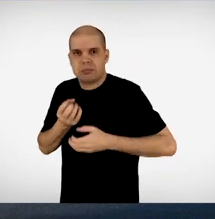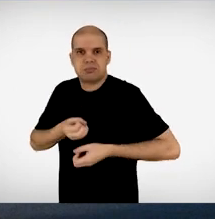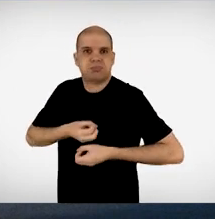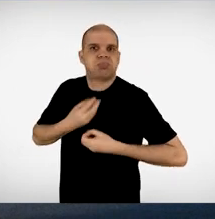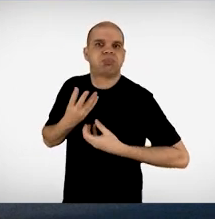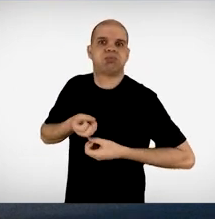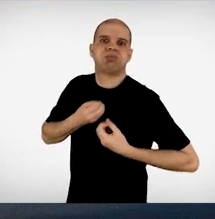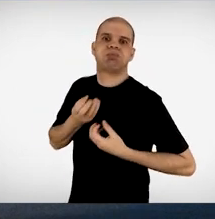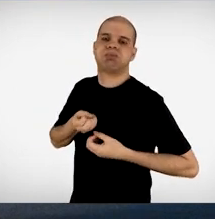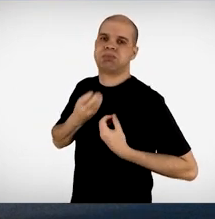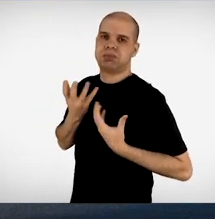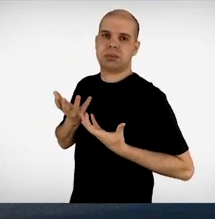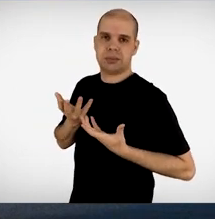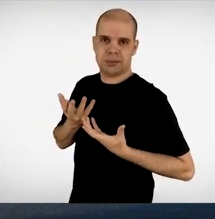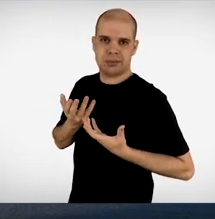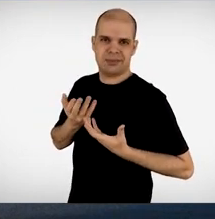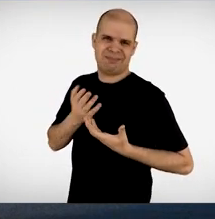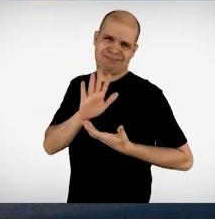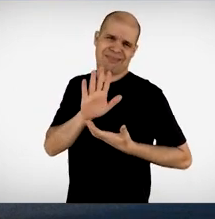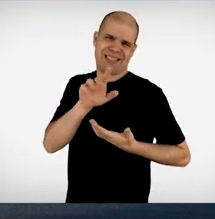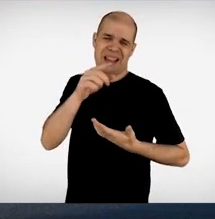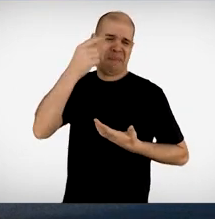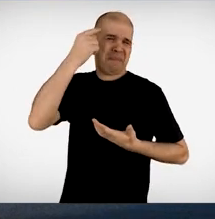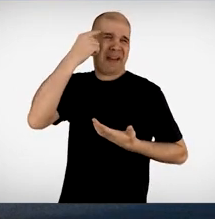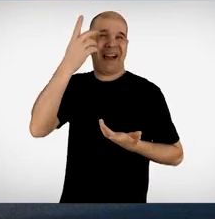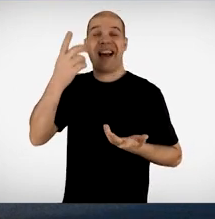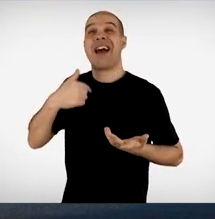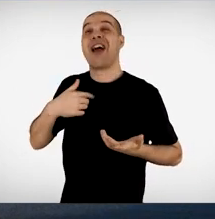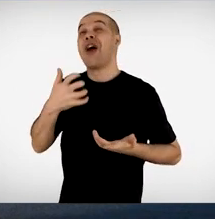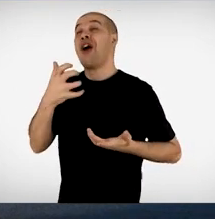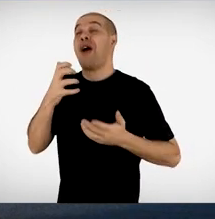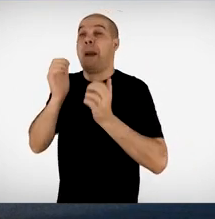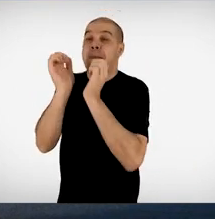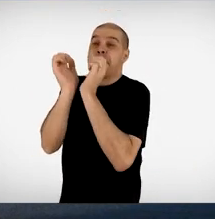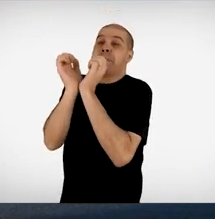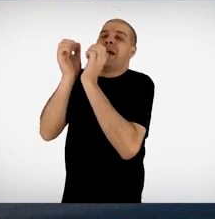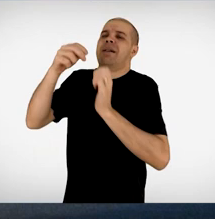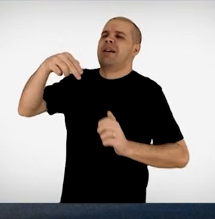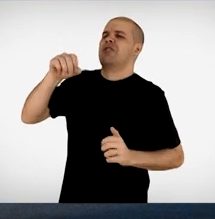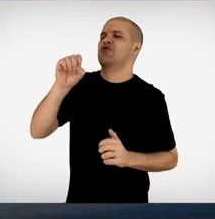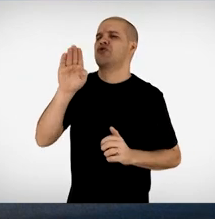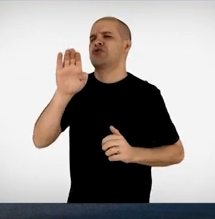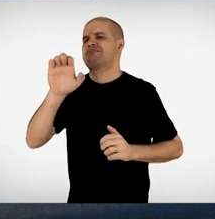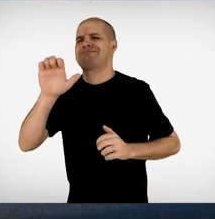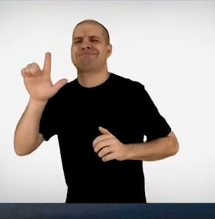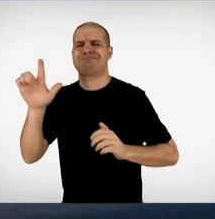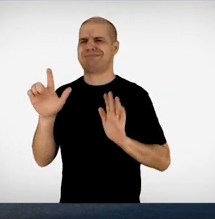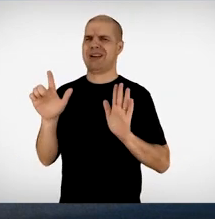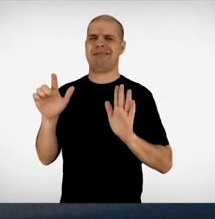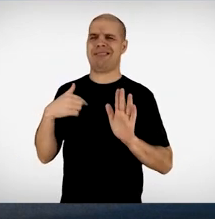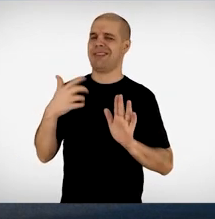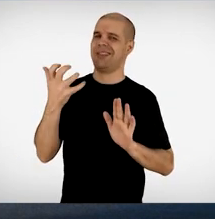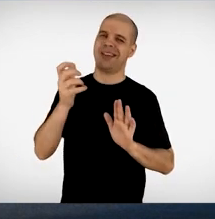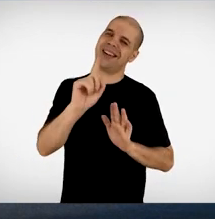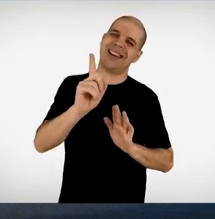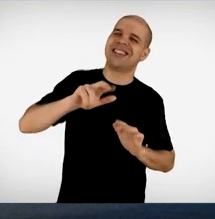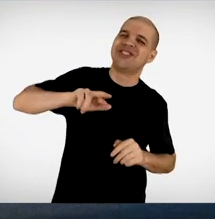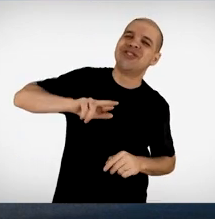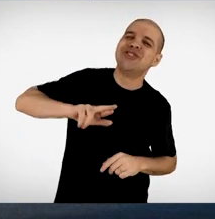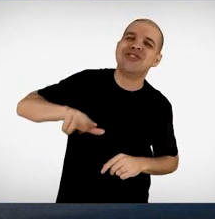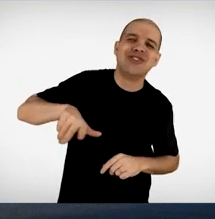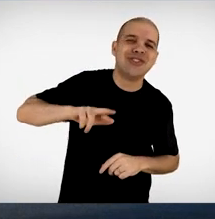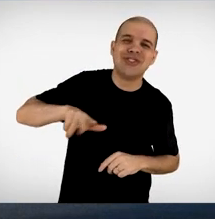de uma contribuição original ao mundo, não é uma questão de ganhar o prêmio Nobel com uma invenção que nunca foi feita antes, não é